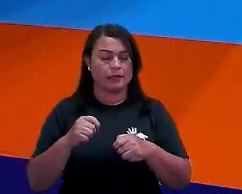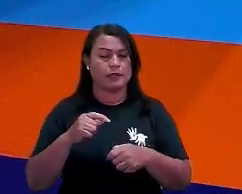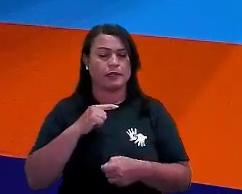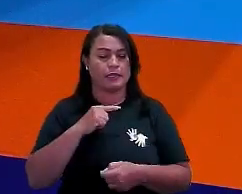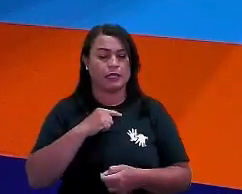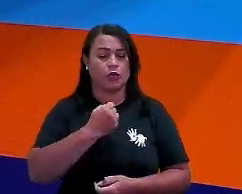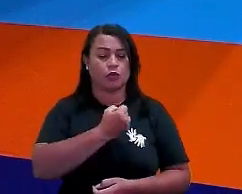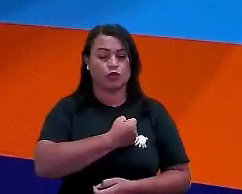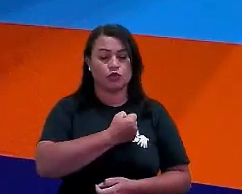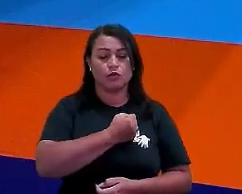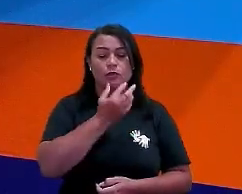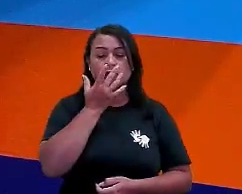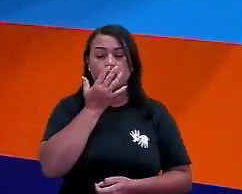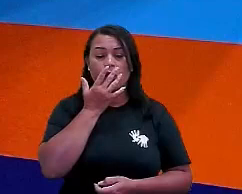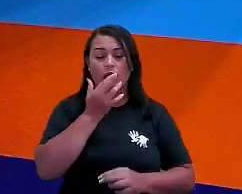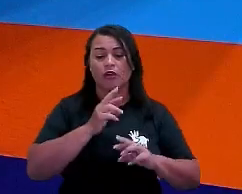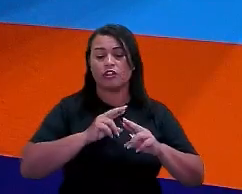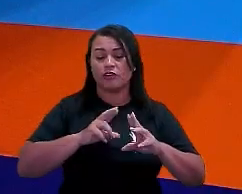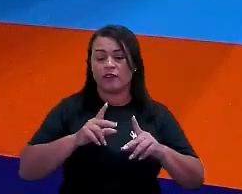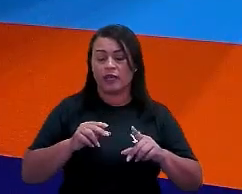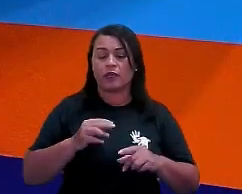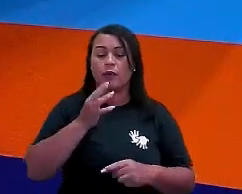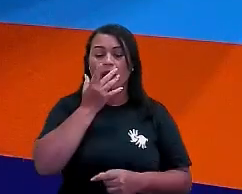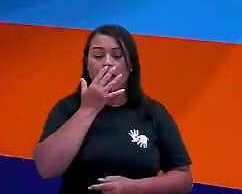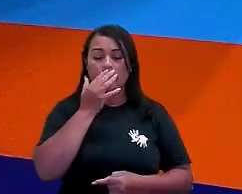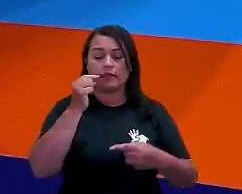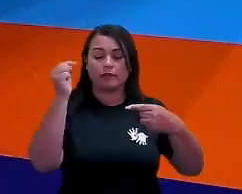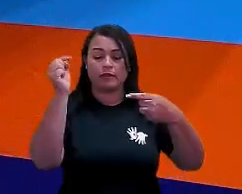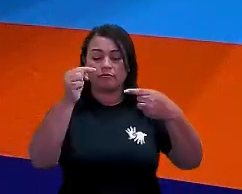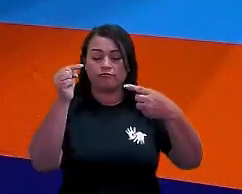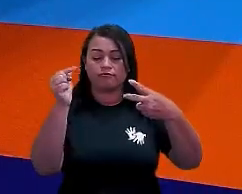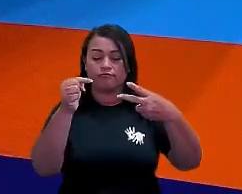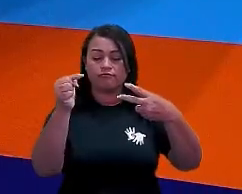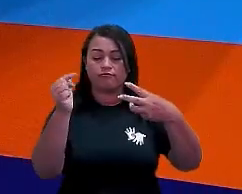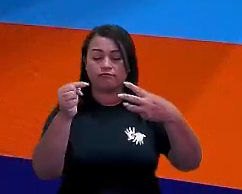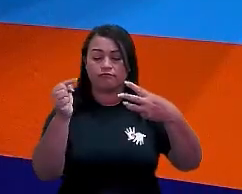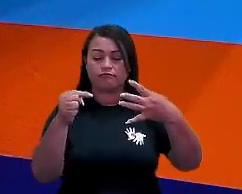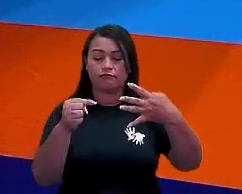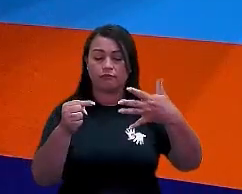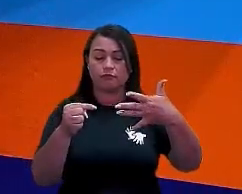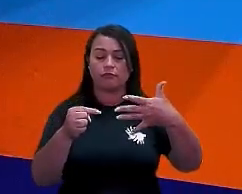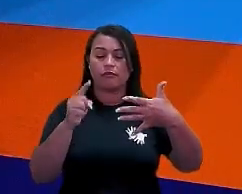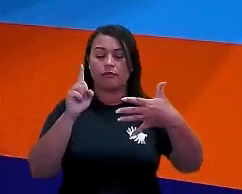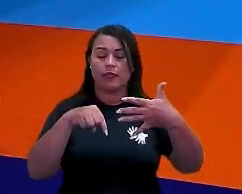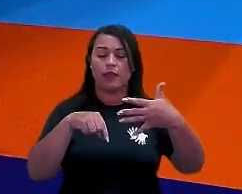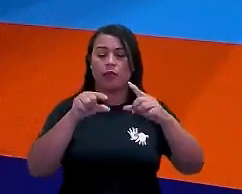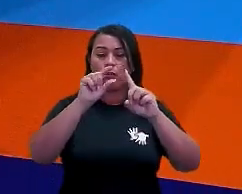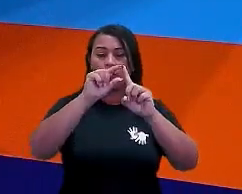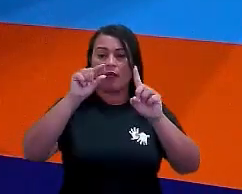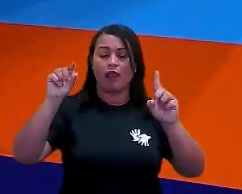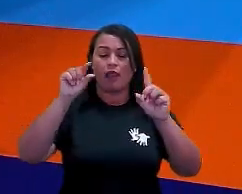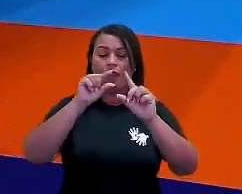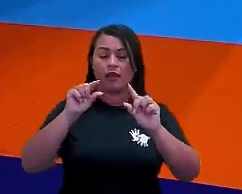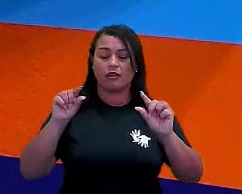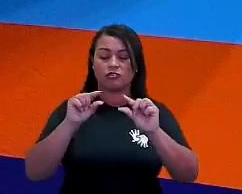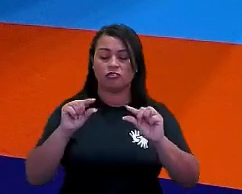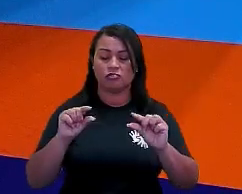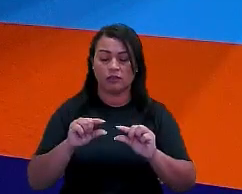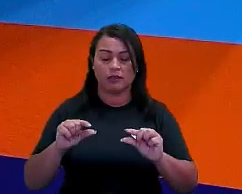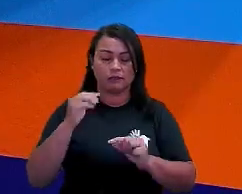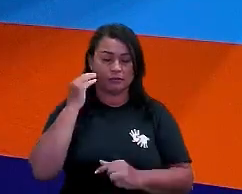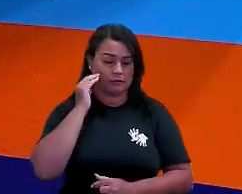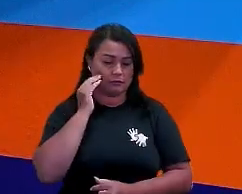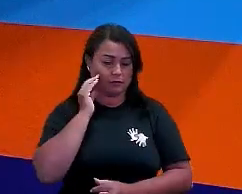algumas cores diferentes. E aí cada cor dessa fatiazinha da pizza, do gráfico, ele vai representar uma